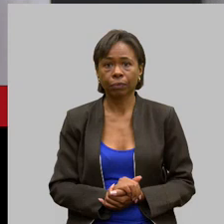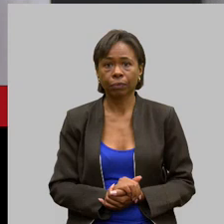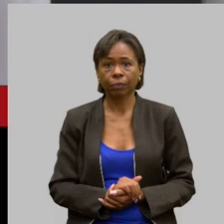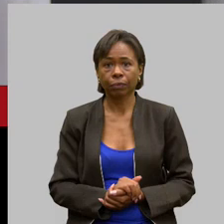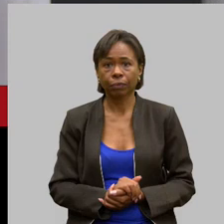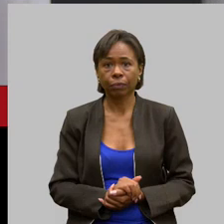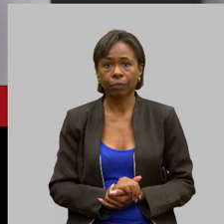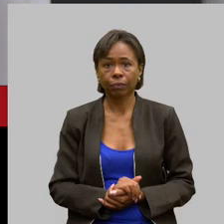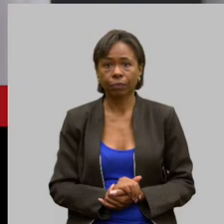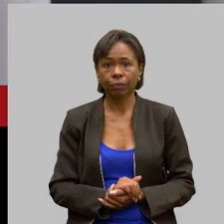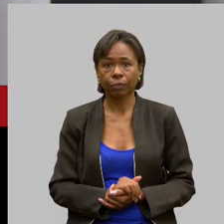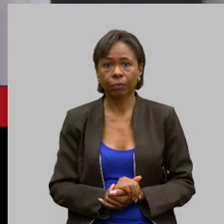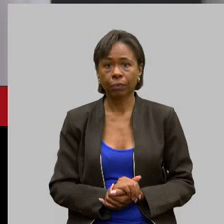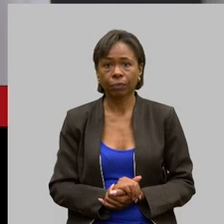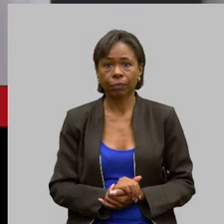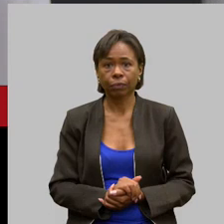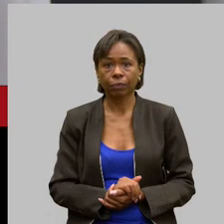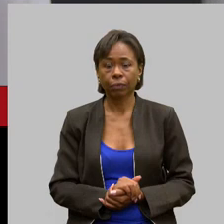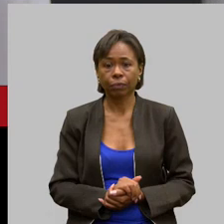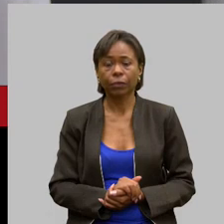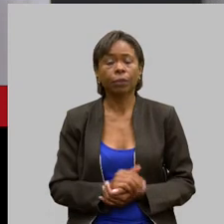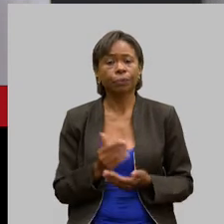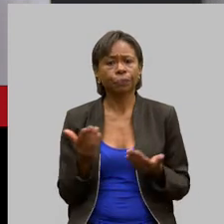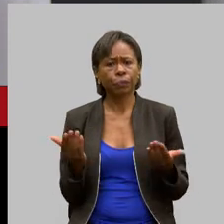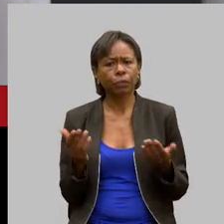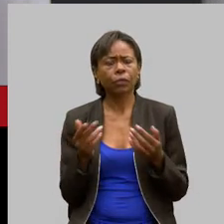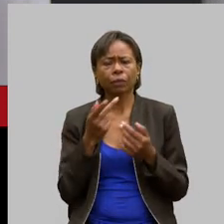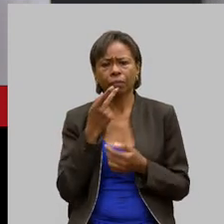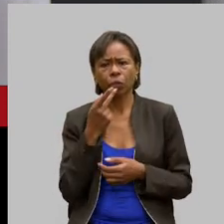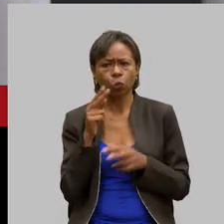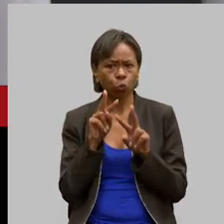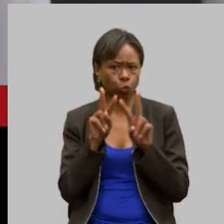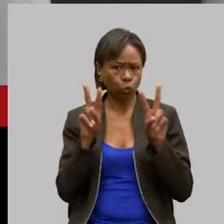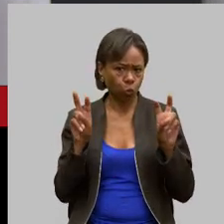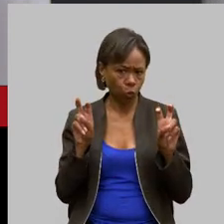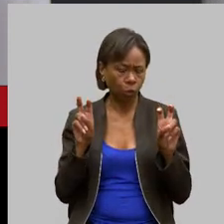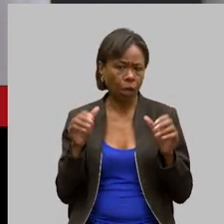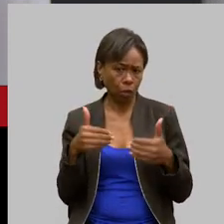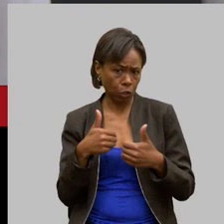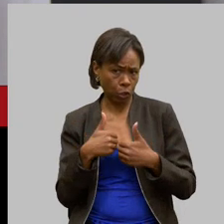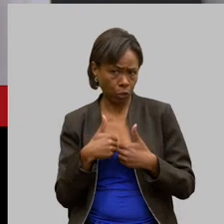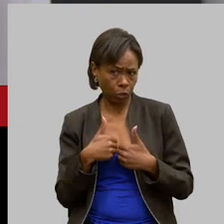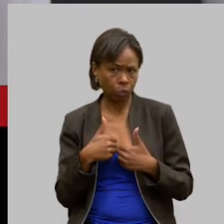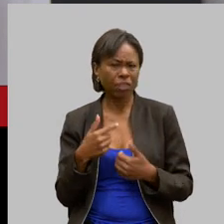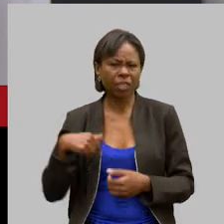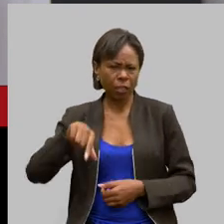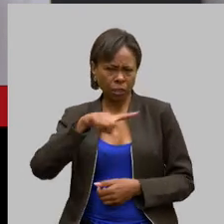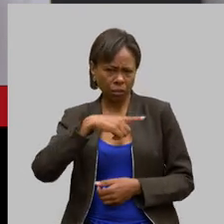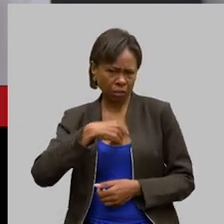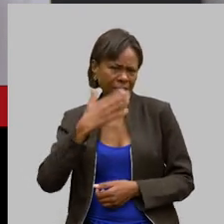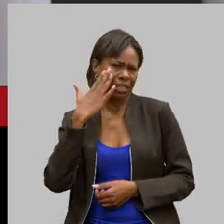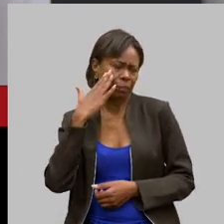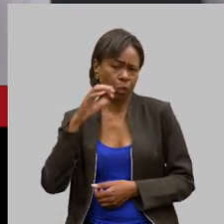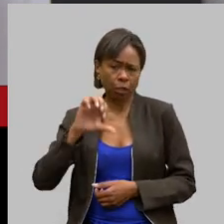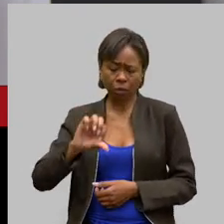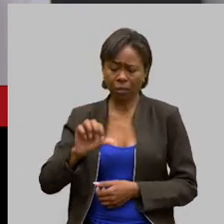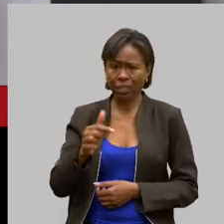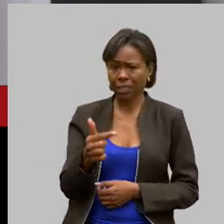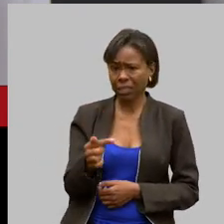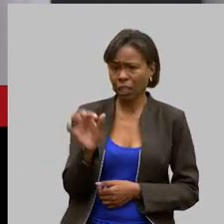eh falar de autismo eh Todos nós sabemos 97% fatores